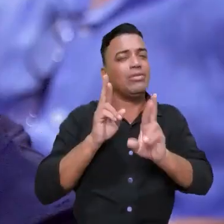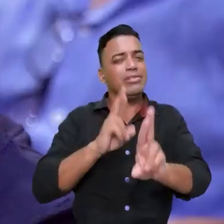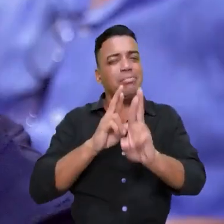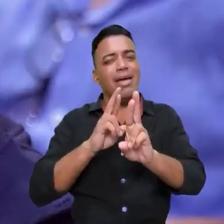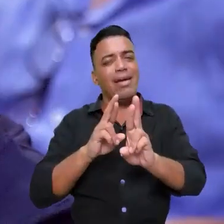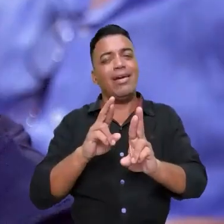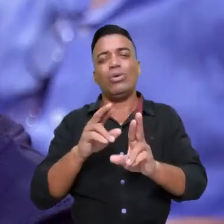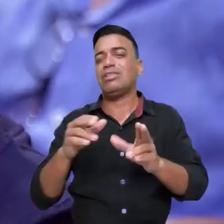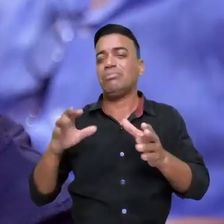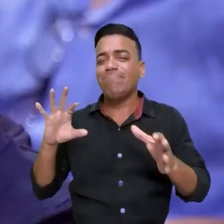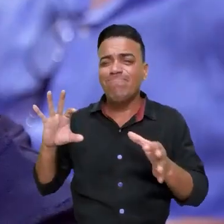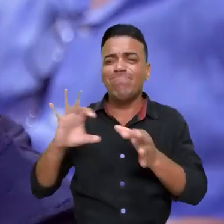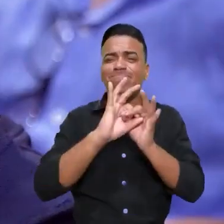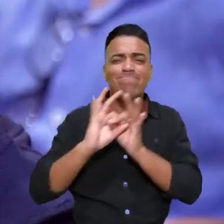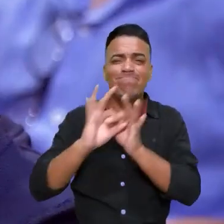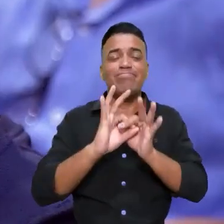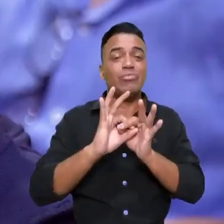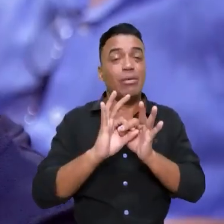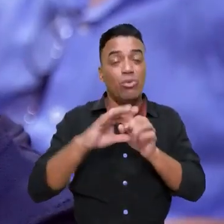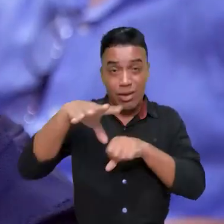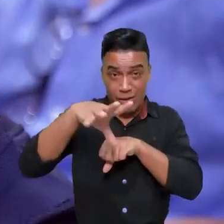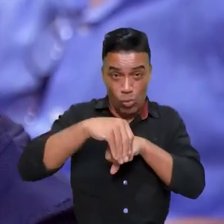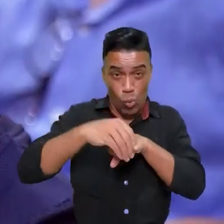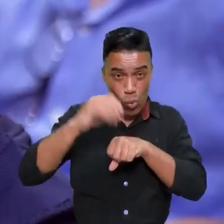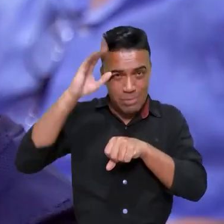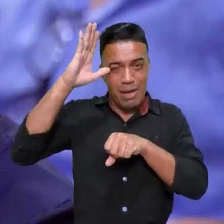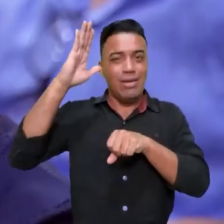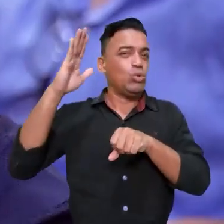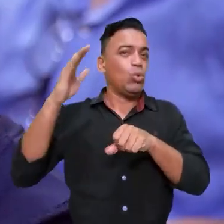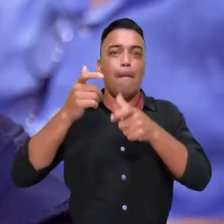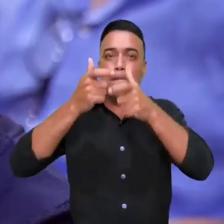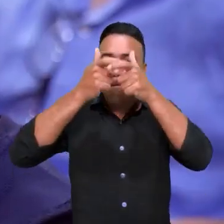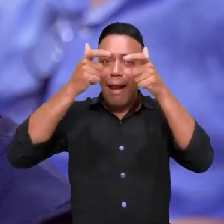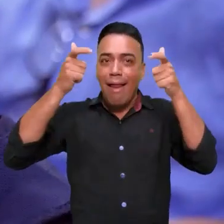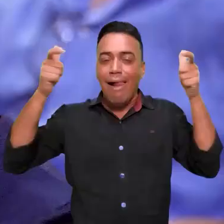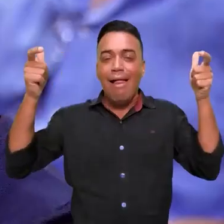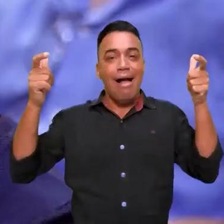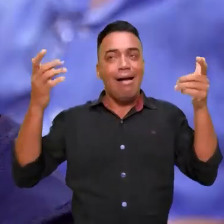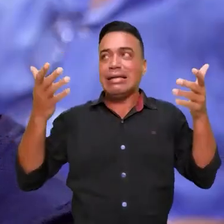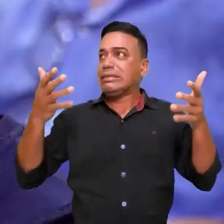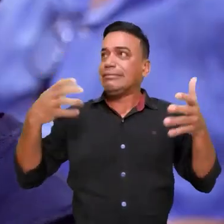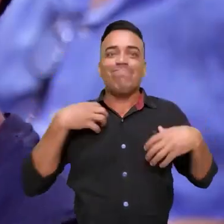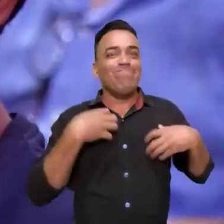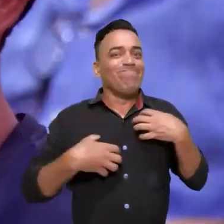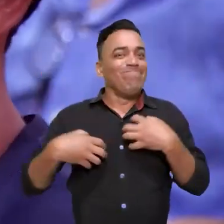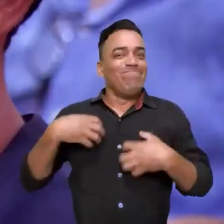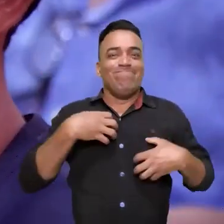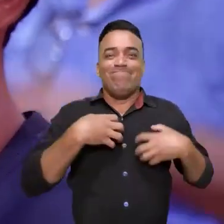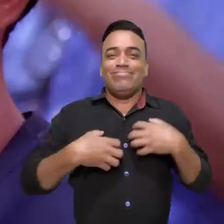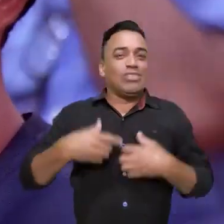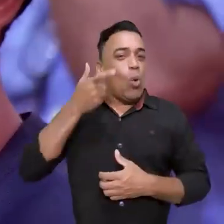assim, ainda mais atravessado, porque o saber não ocupa lugar, há uma inquietação e não adianta, eu não consigo